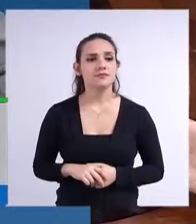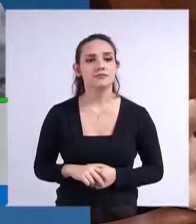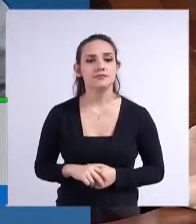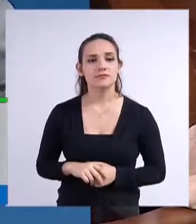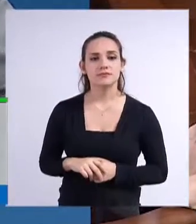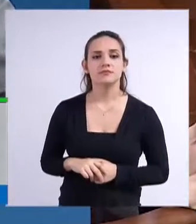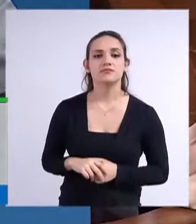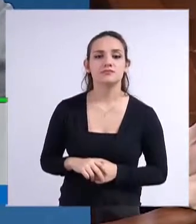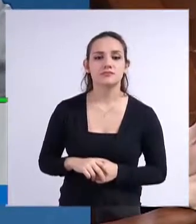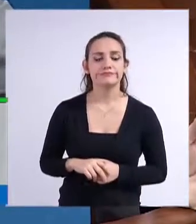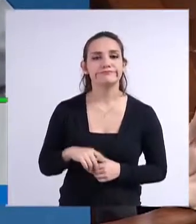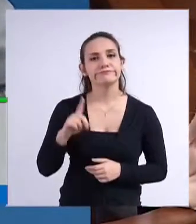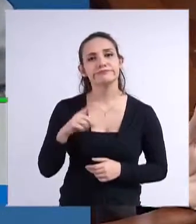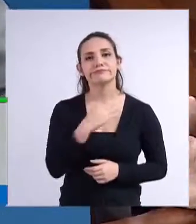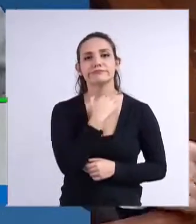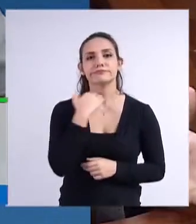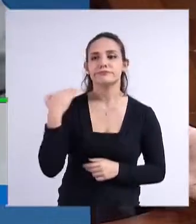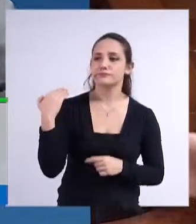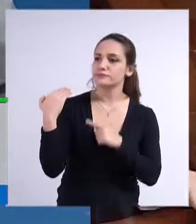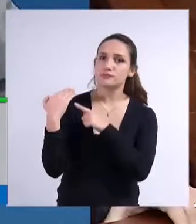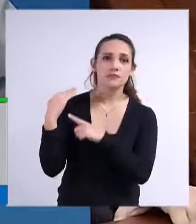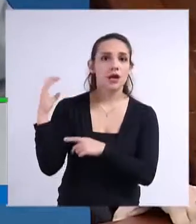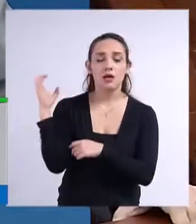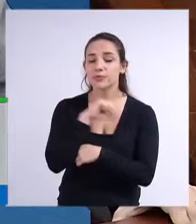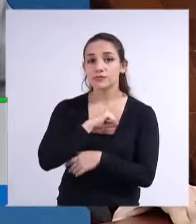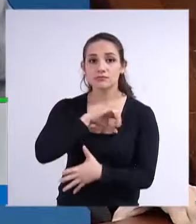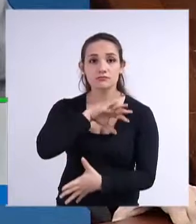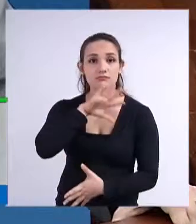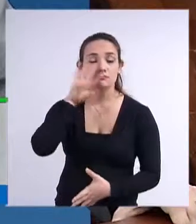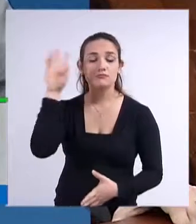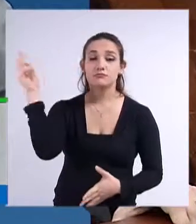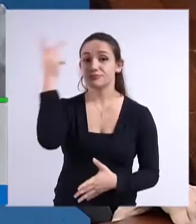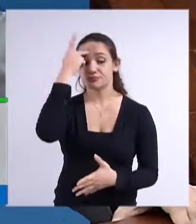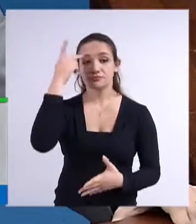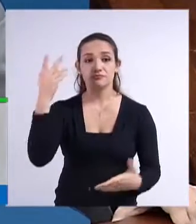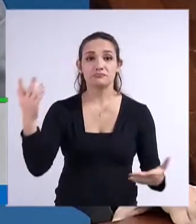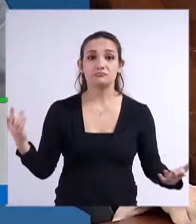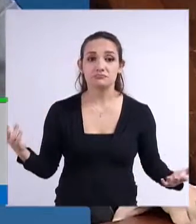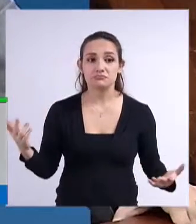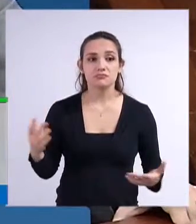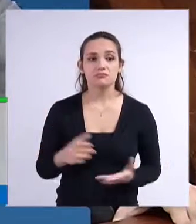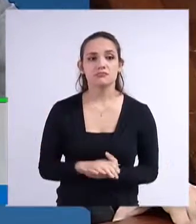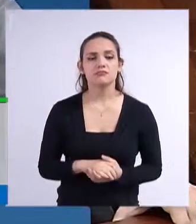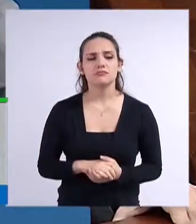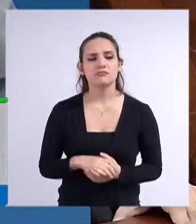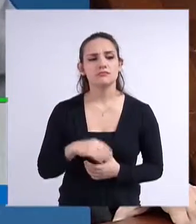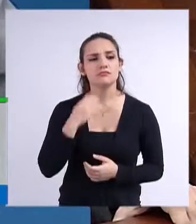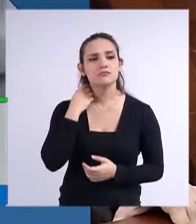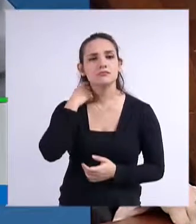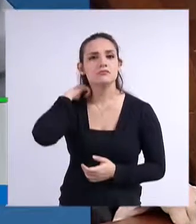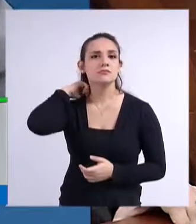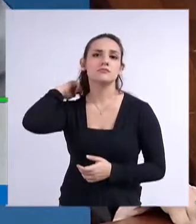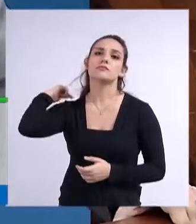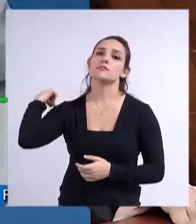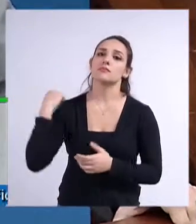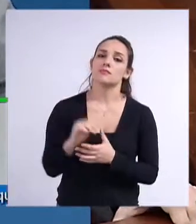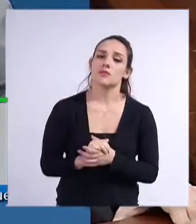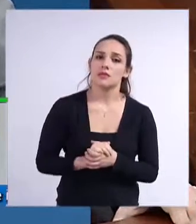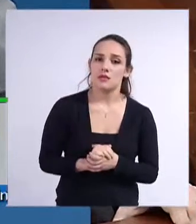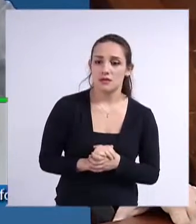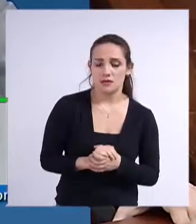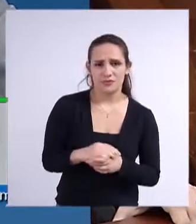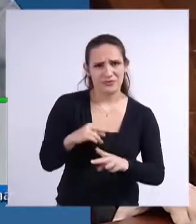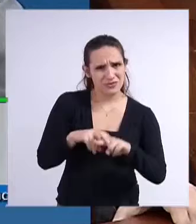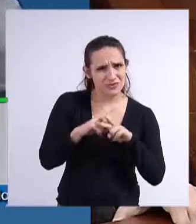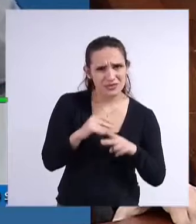falecer de uma forma rápida. E é essa rapidez de uma